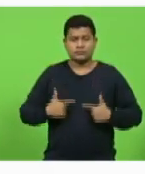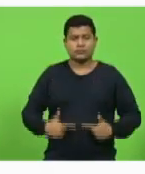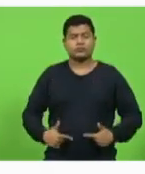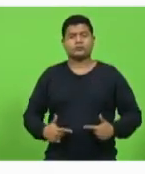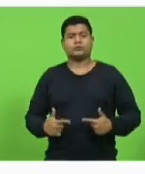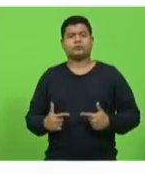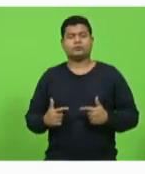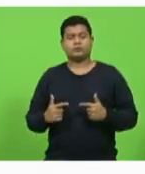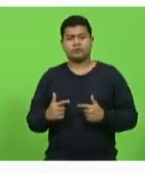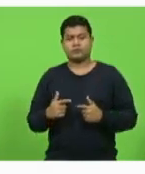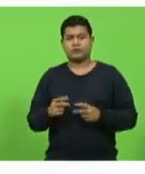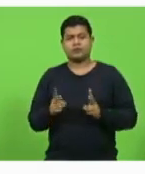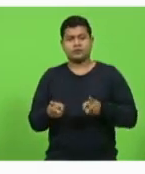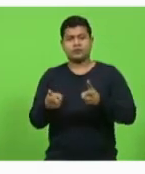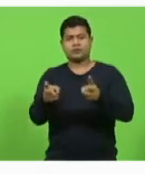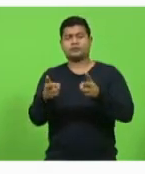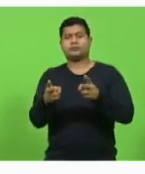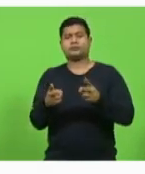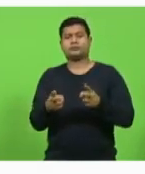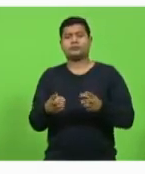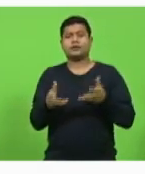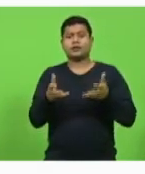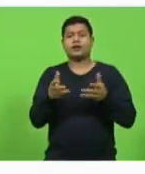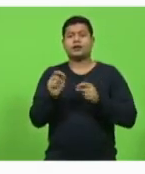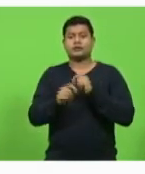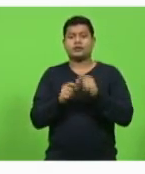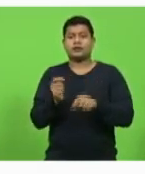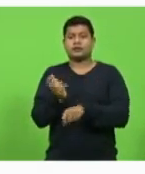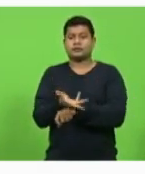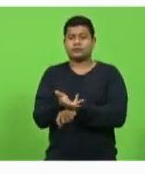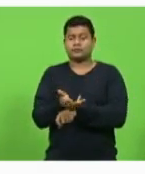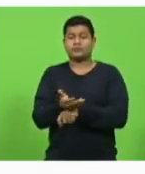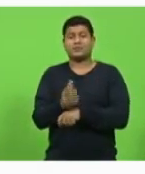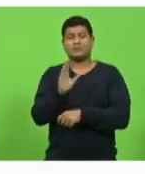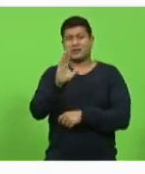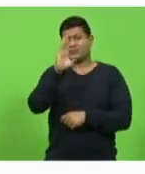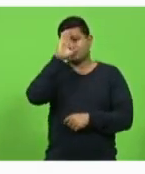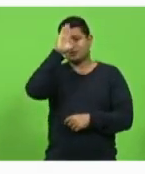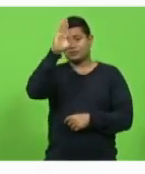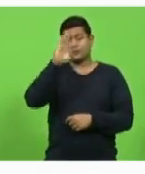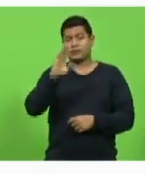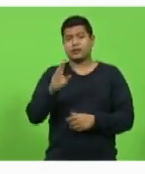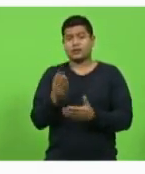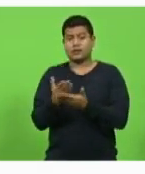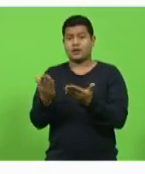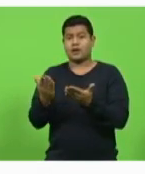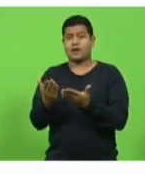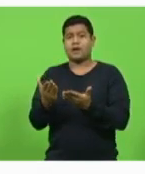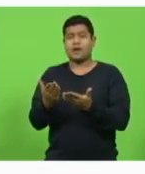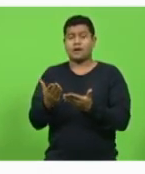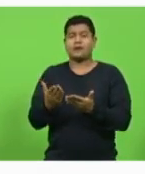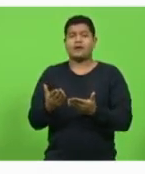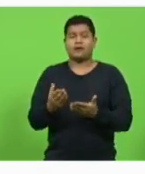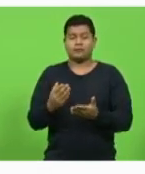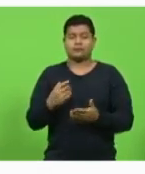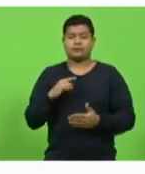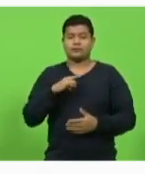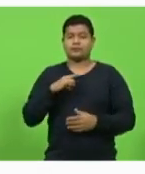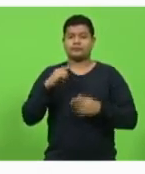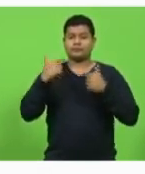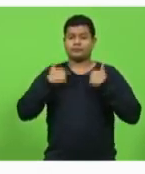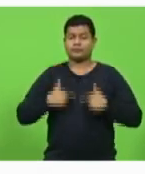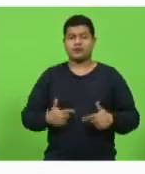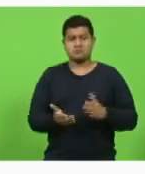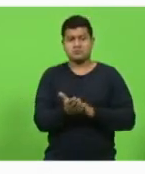intocável, buscando sempre a celeridade, mas, sobretudo, cravada pela imparcialidade. Meus